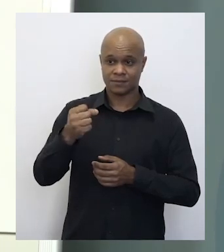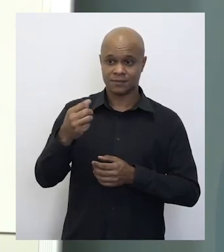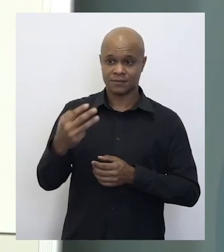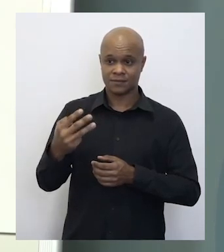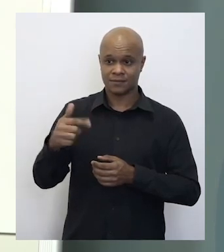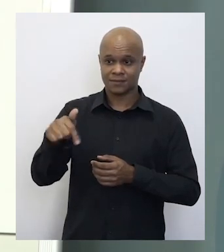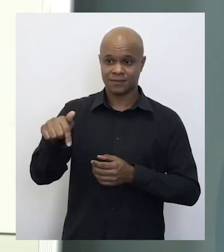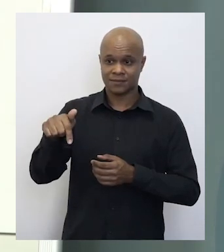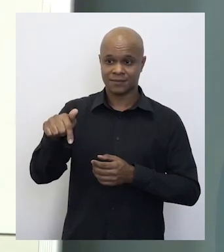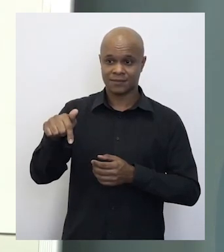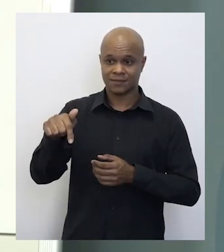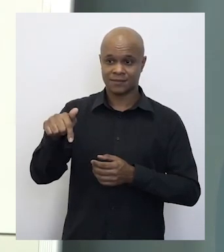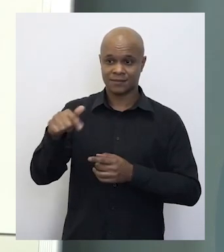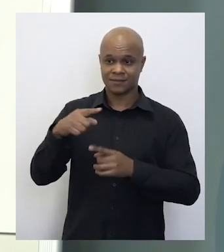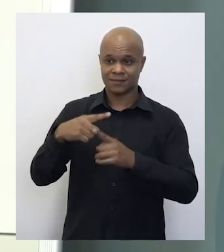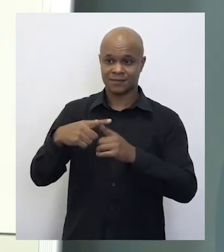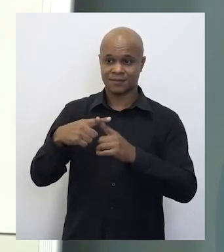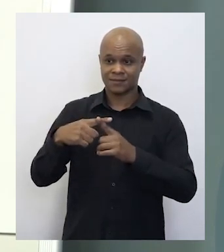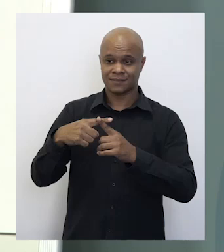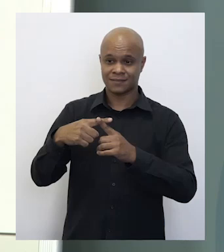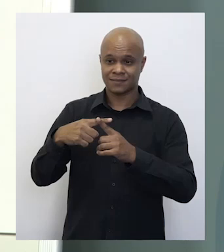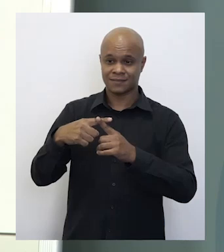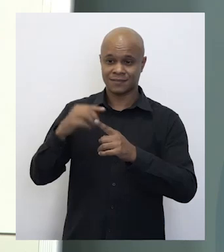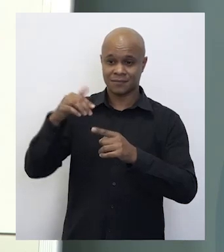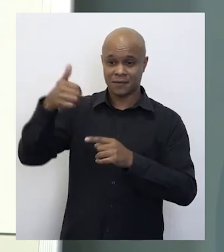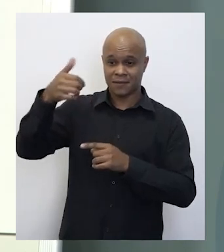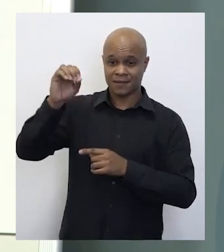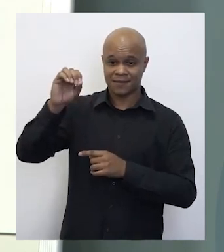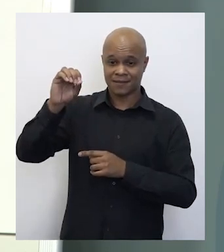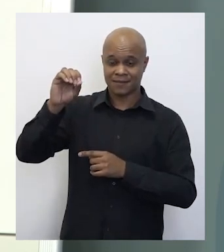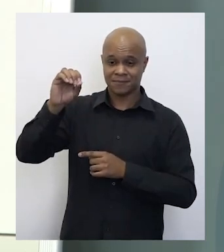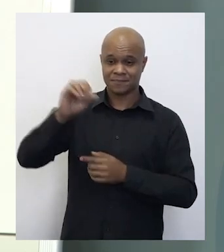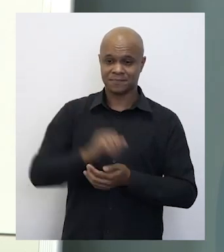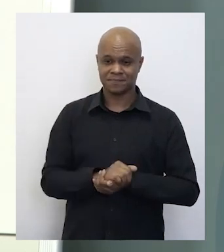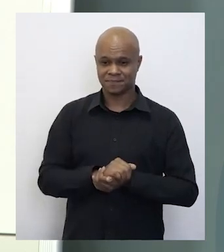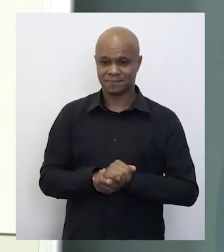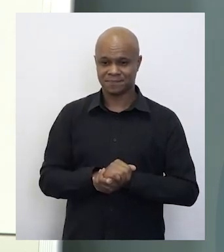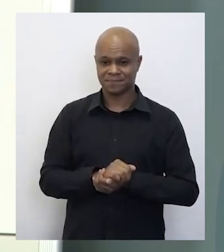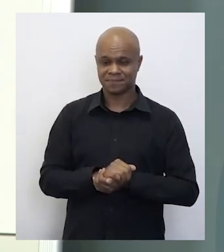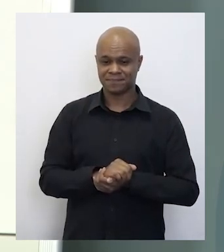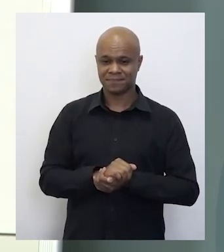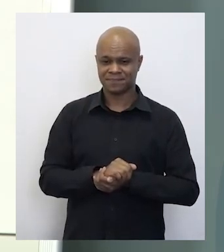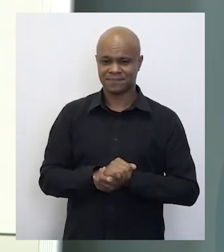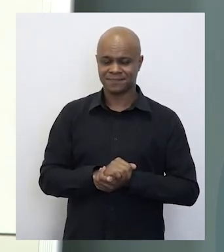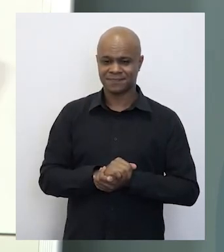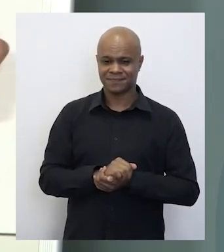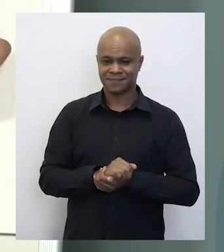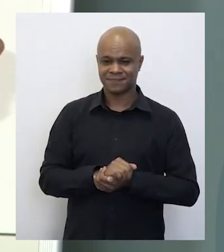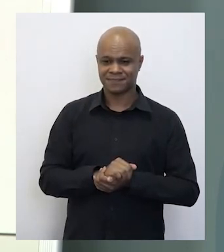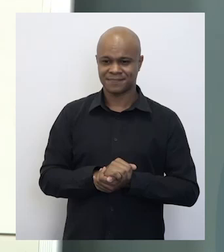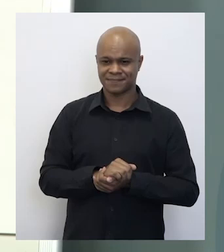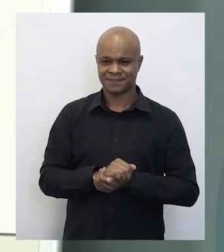6,7837 vezes potência de 10. Quantas casas eu andei? 6 aqui, não foi? 6. Como eu andei para a